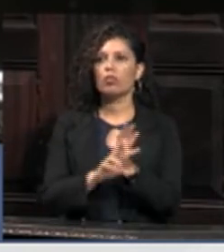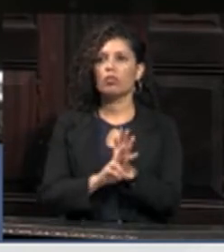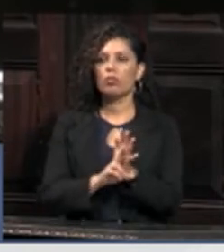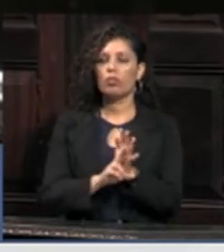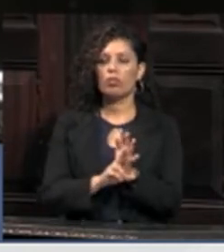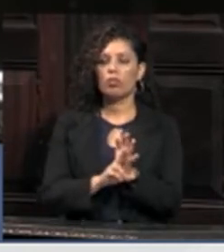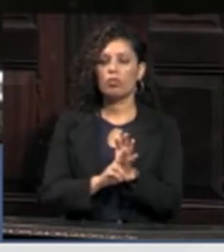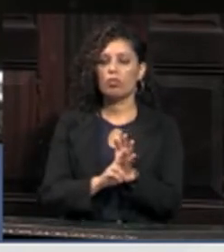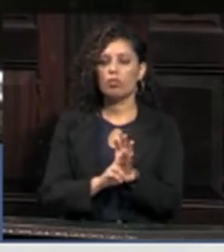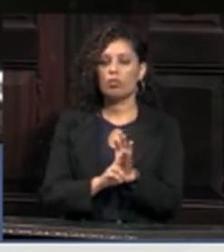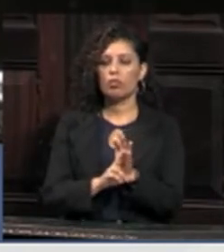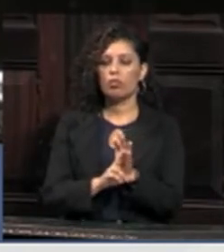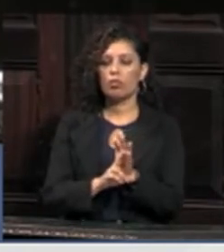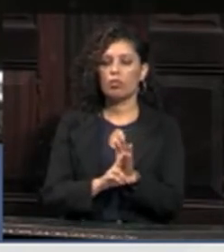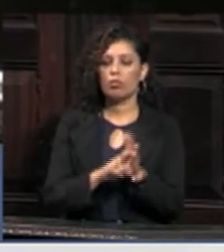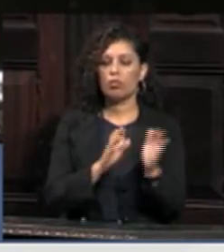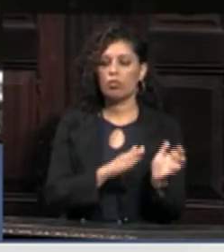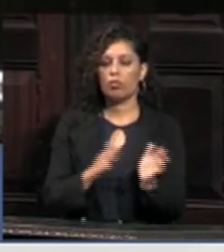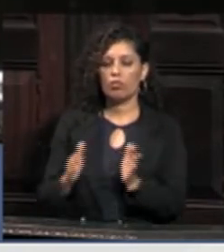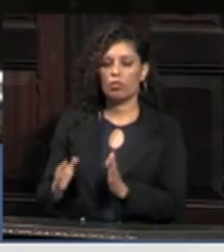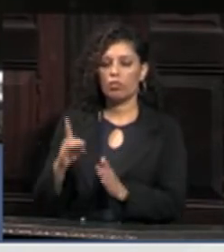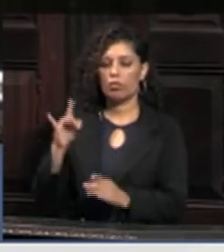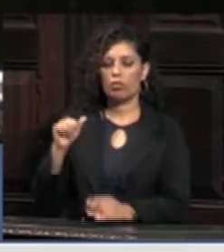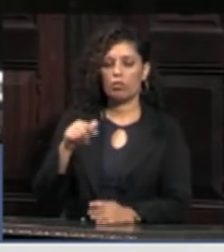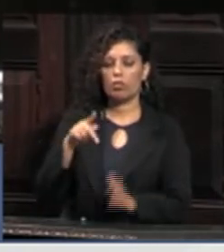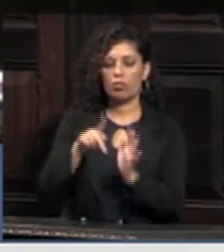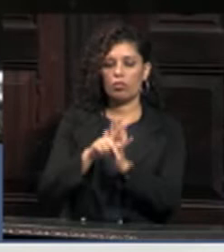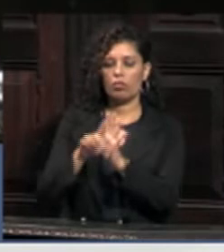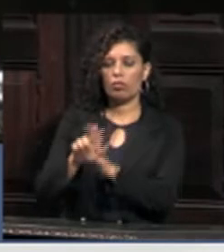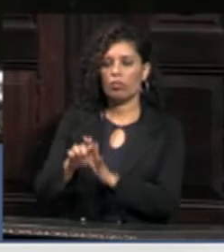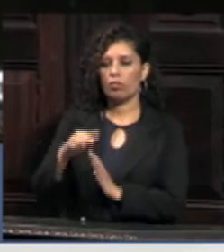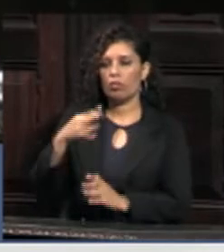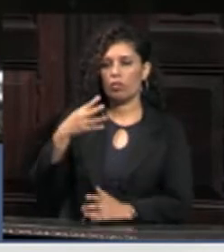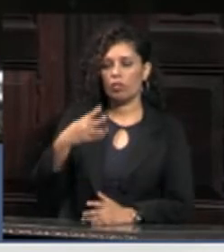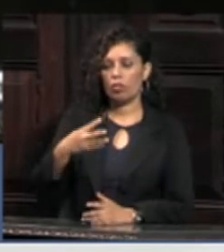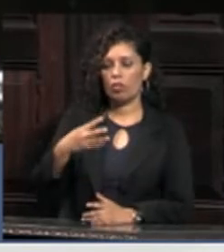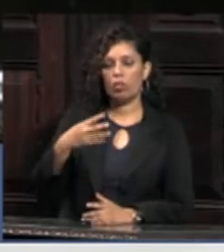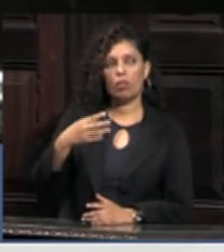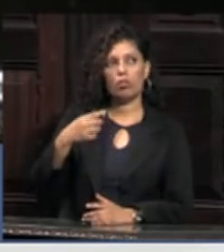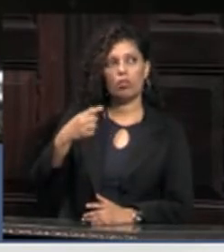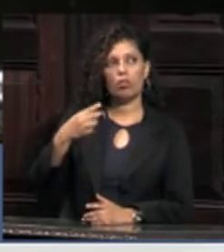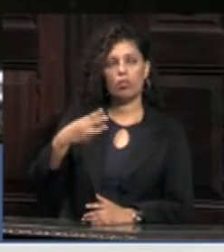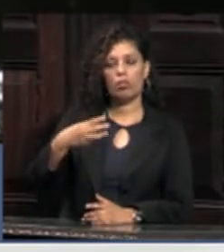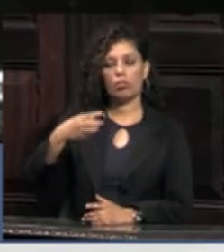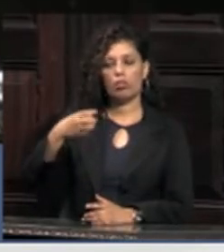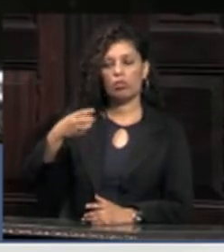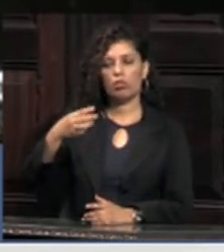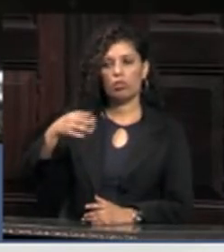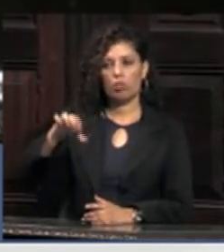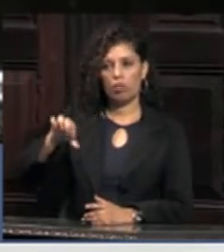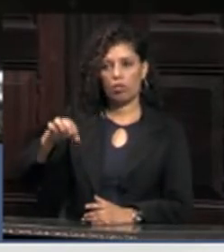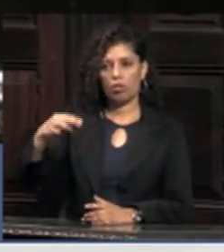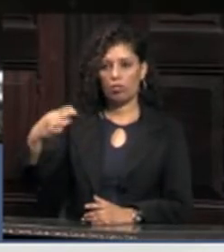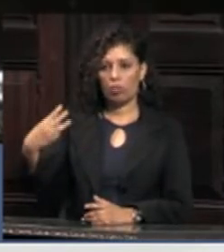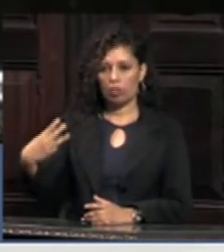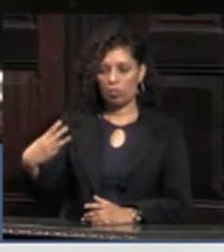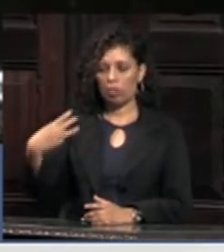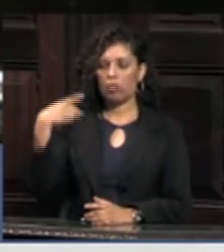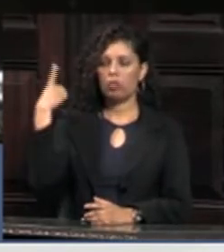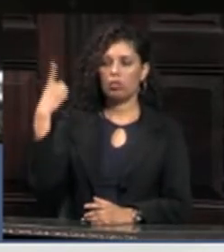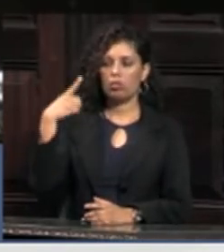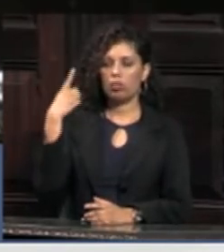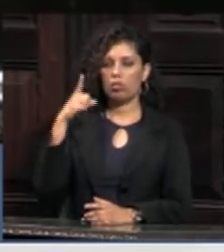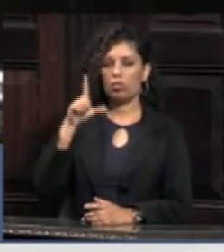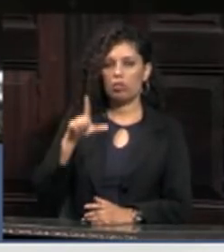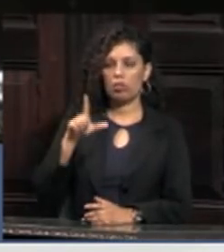Requerimento de inclusão na ordem do dia do PL 4394/2018, de autoria do deputado Luiz Martins,